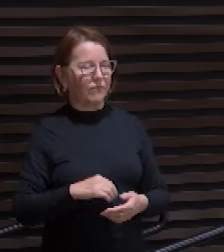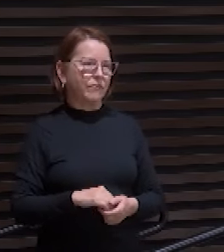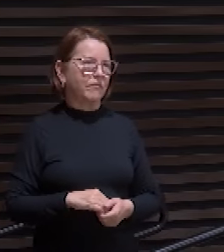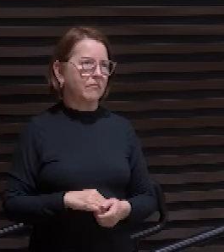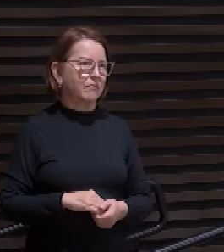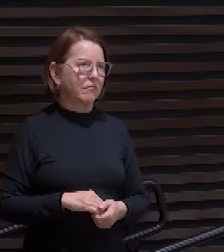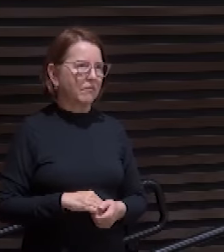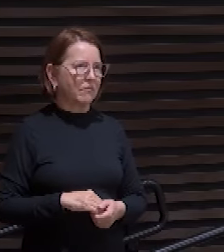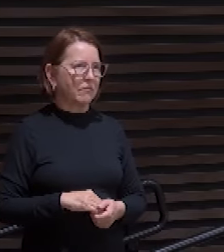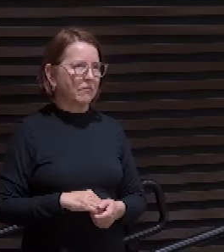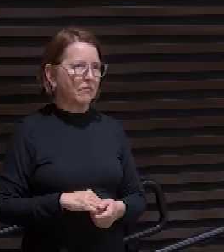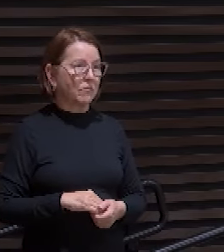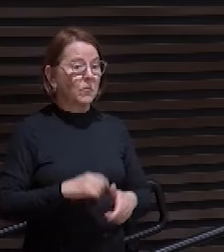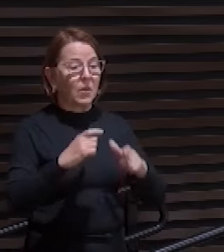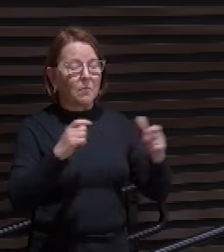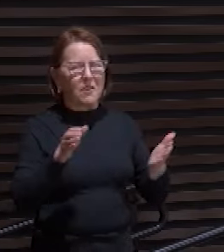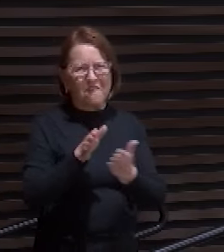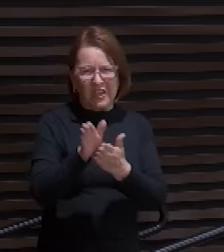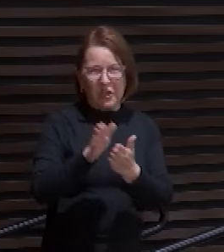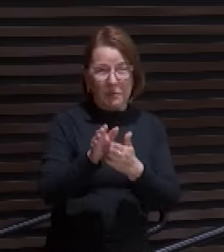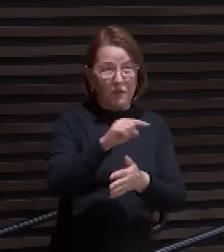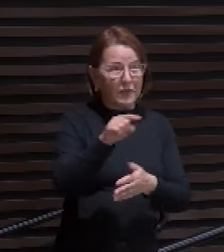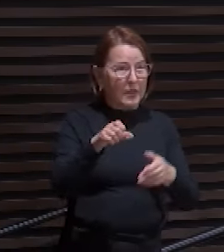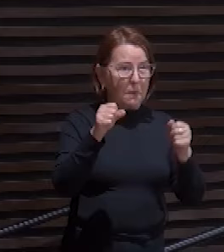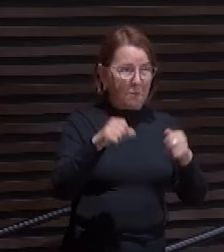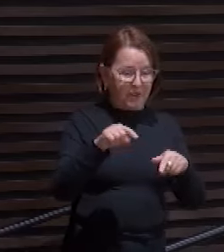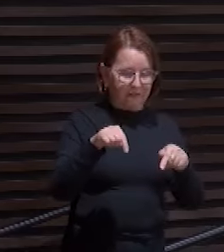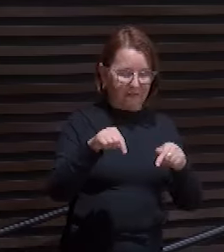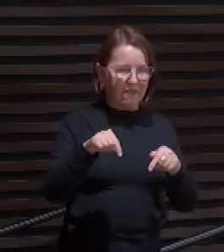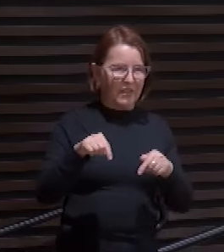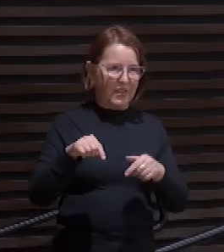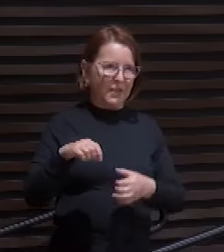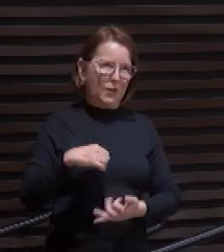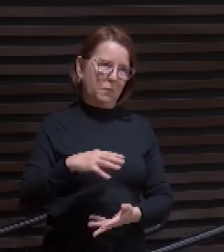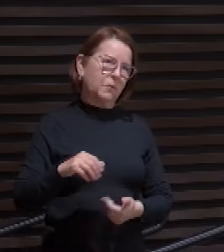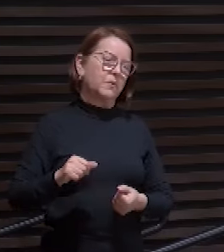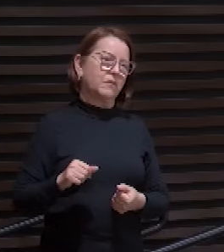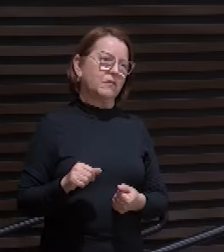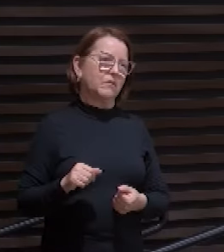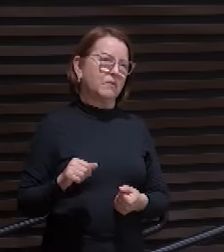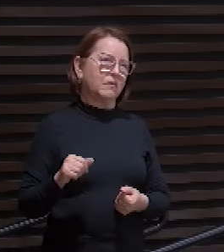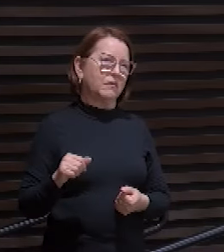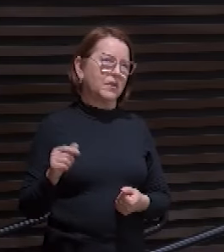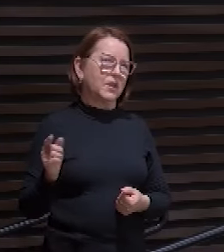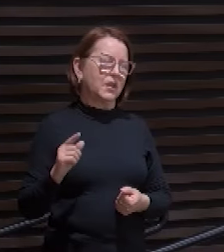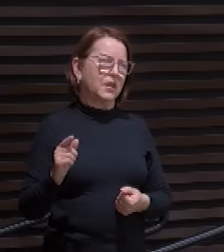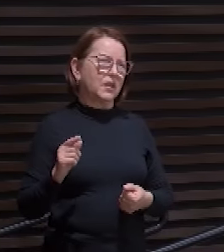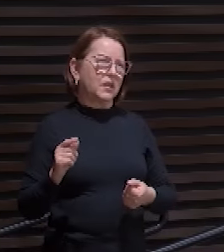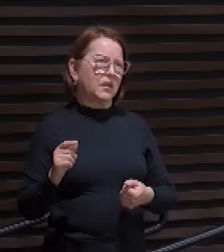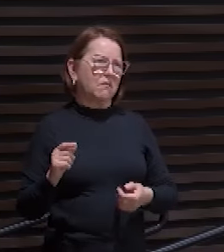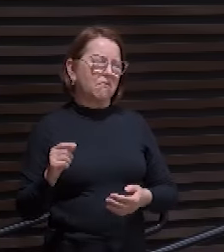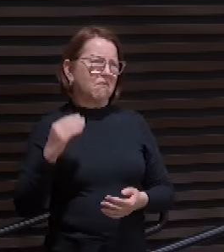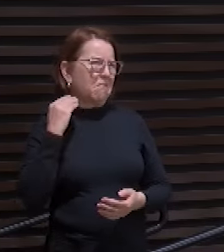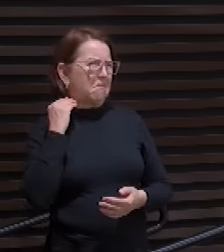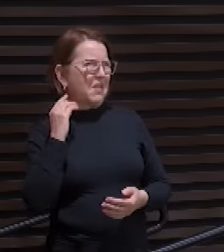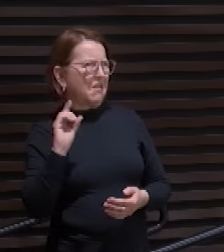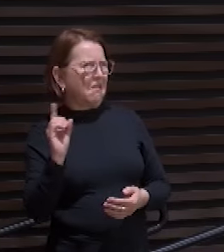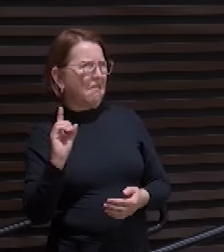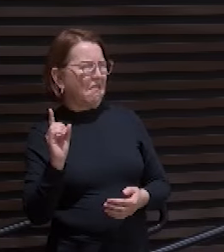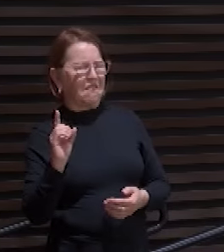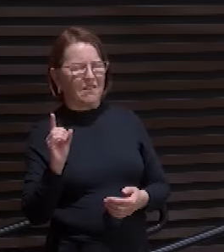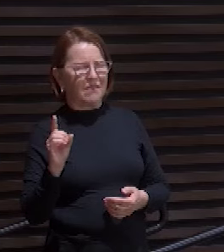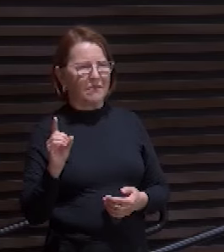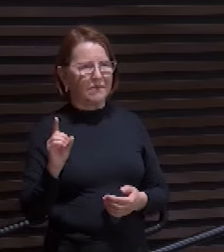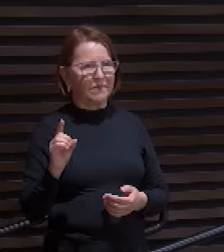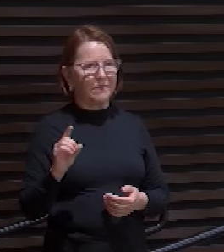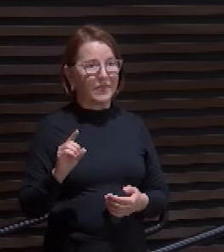Sabe, o maior investimento que você pode fazer nesse mundo não é bolsa, não é dólar, não é o raio que o parta.